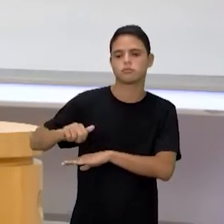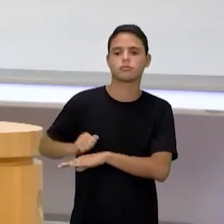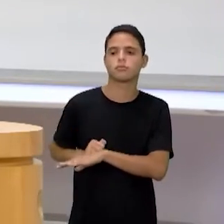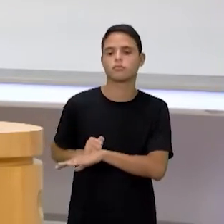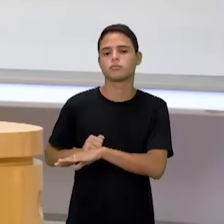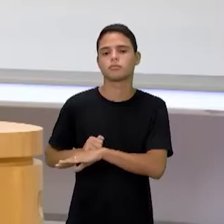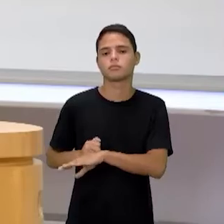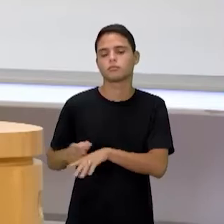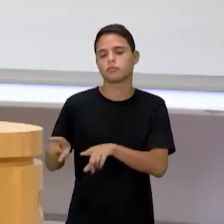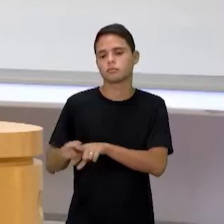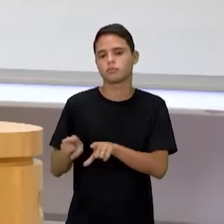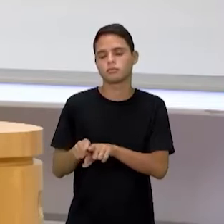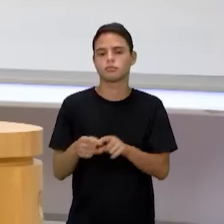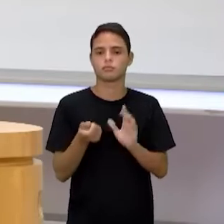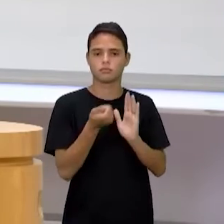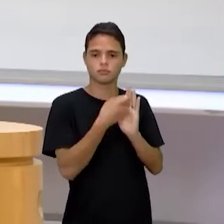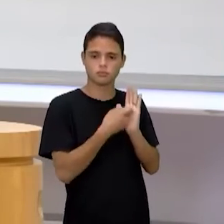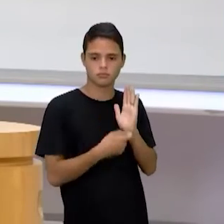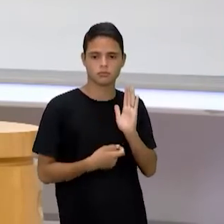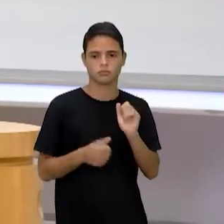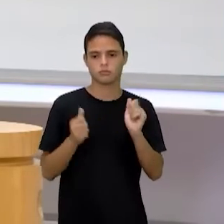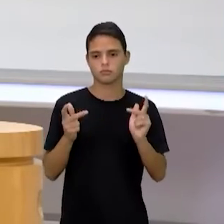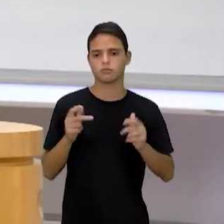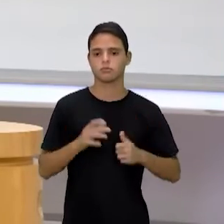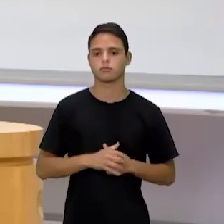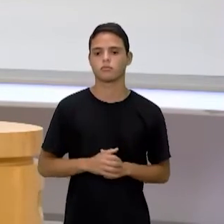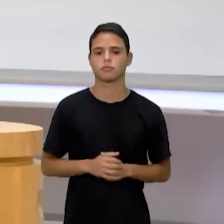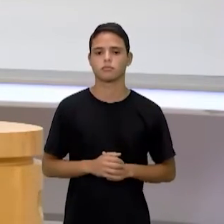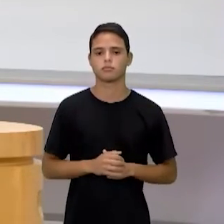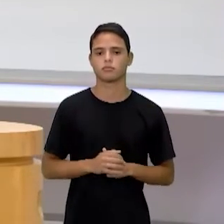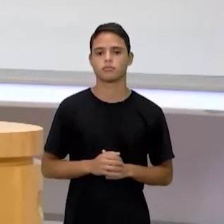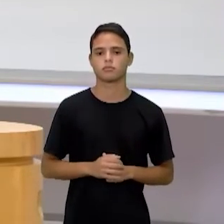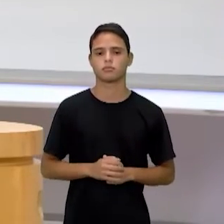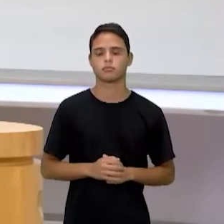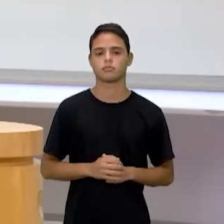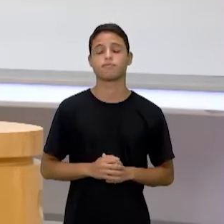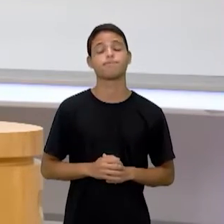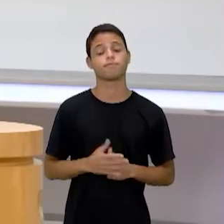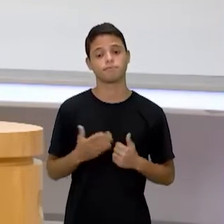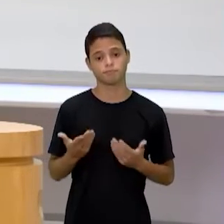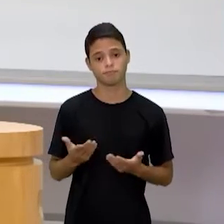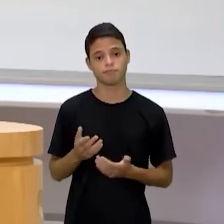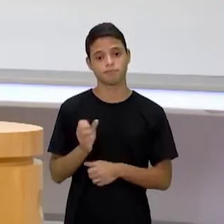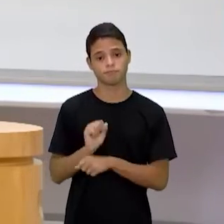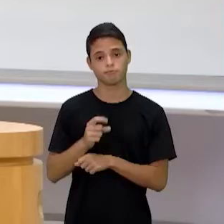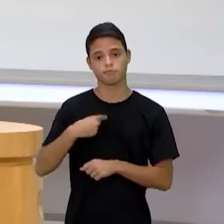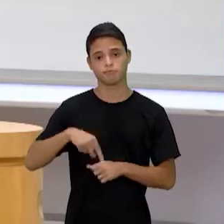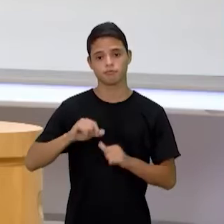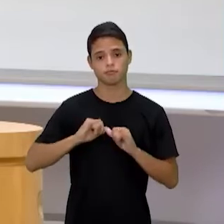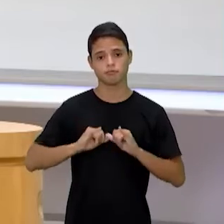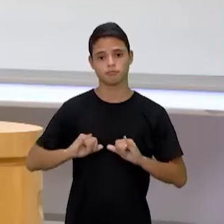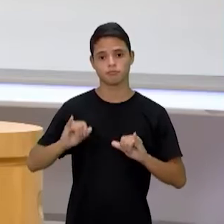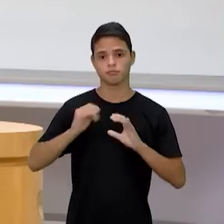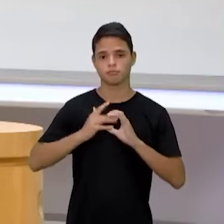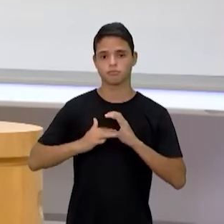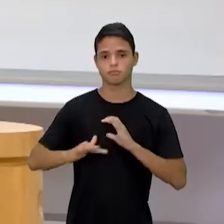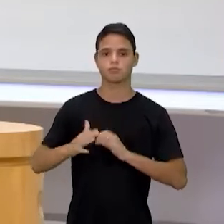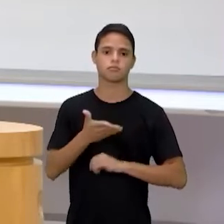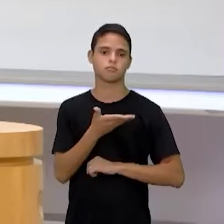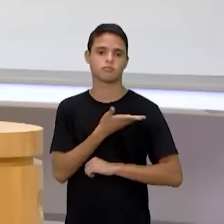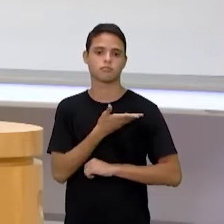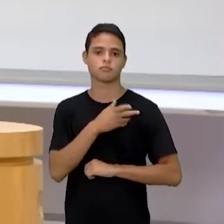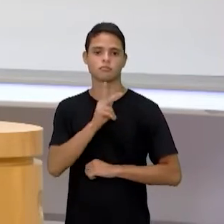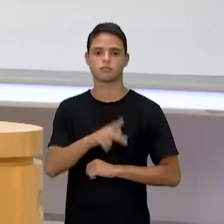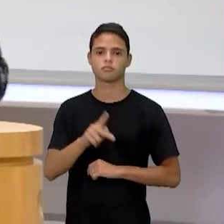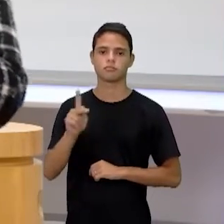a escrita do texto teatral, tá bom? E aí, gente, é claro, né, que a gente vai compartilhar depois com nossos colegas e